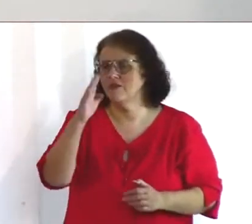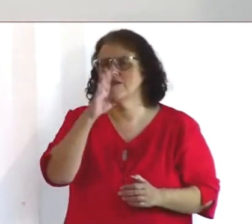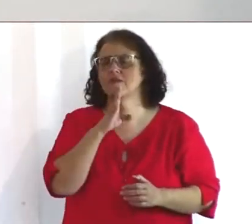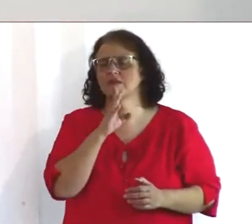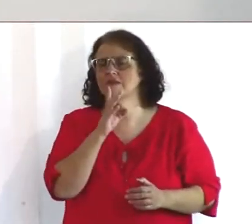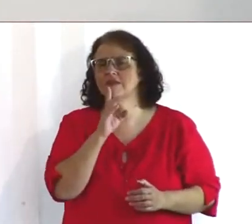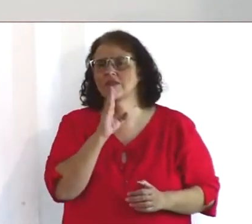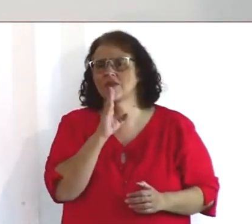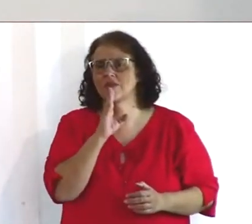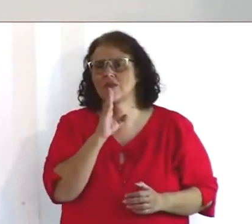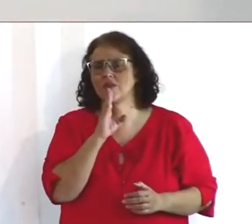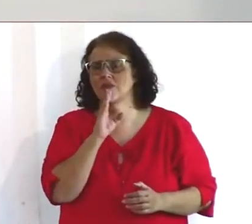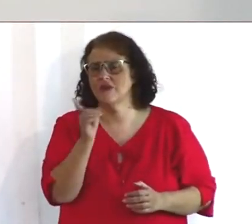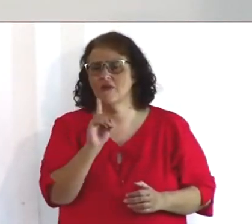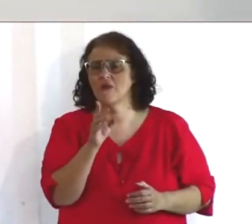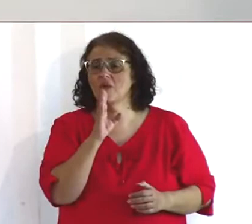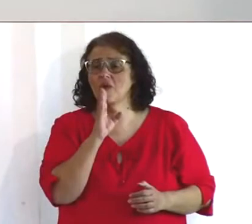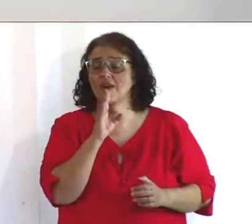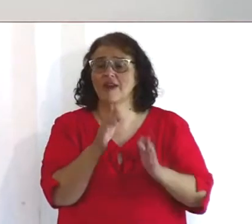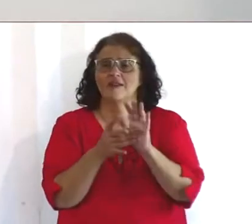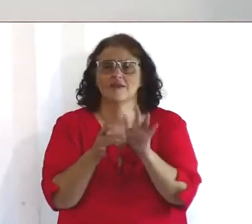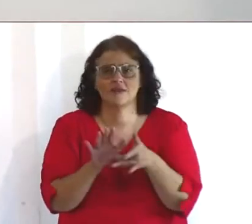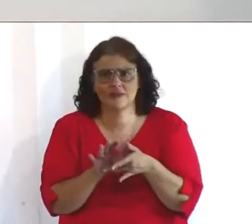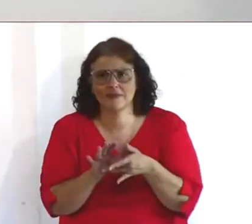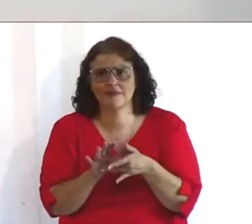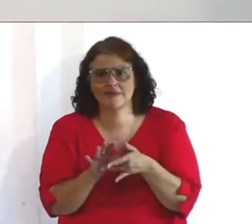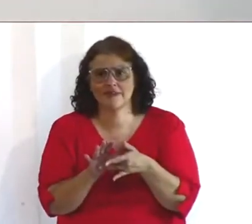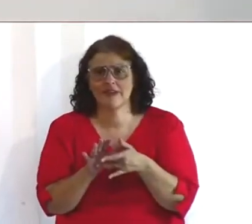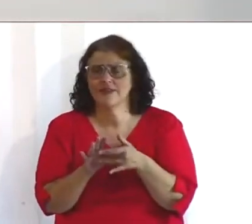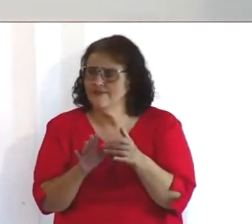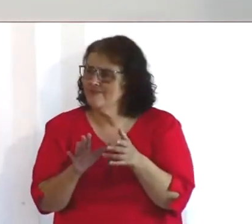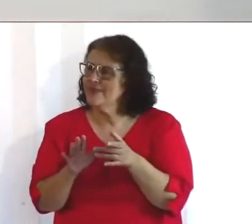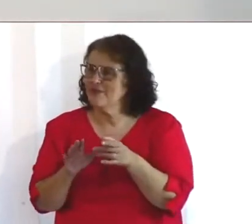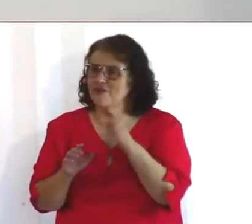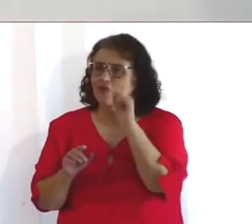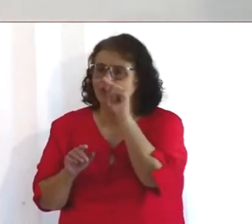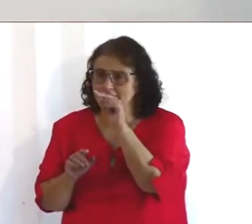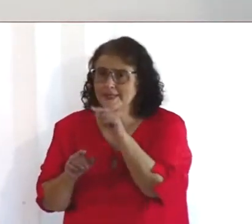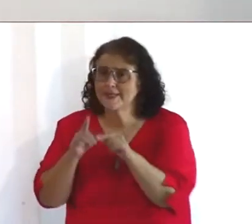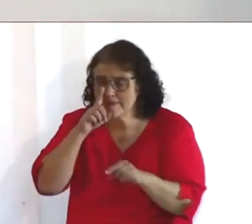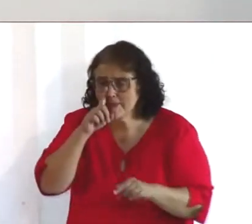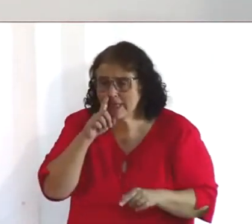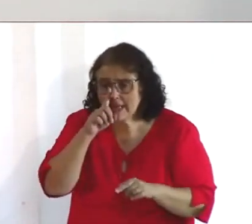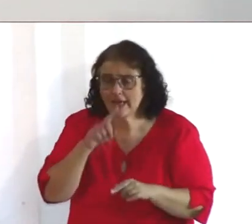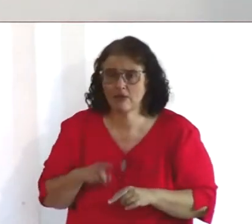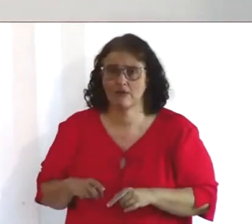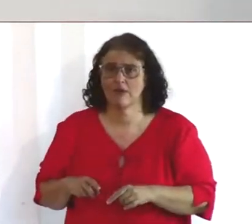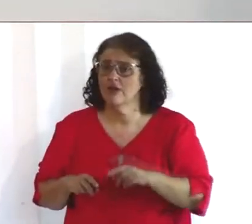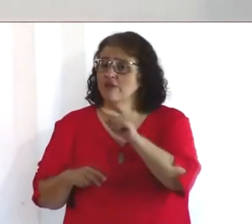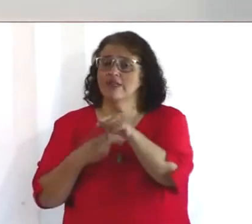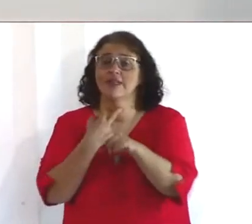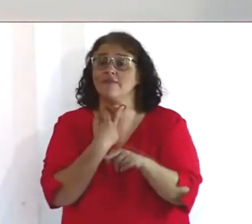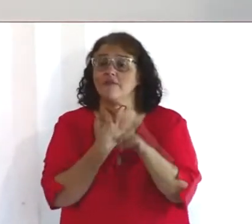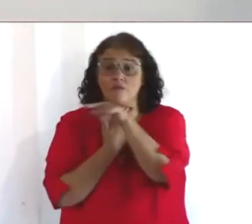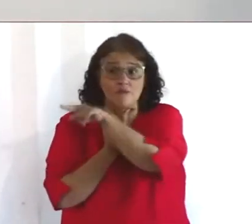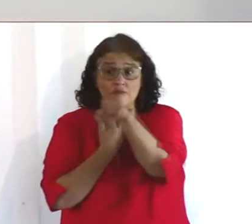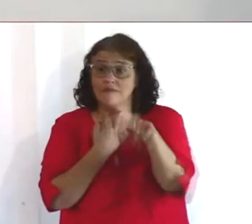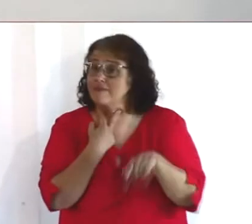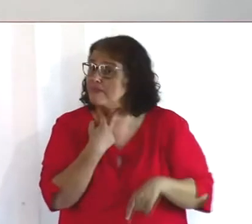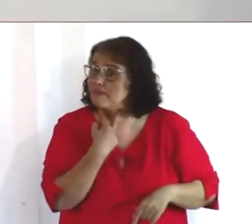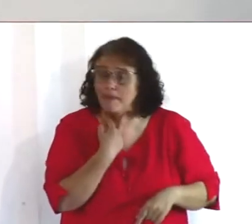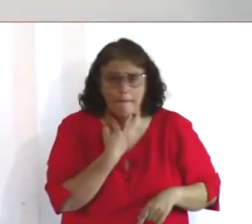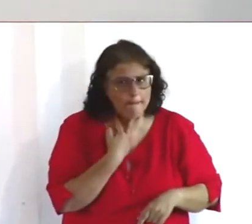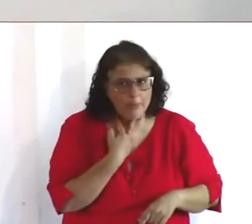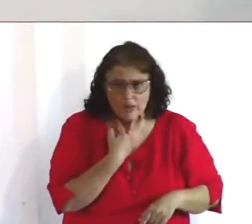Você está em perigo, a palavra de Deus diz que você está em perigo e você não tem condição de dar conta da sua vida. Você não sabe o que